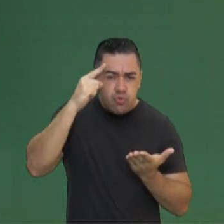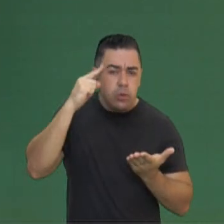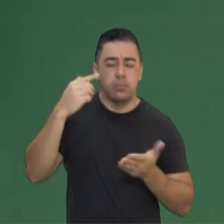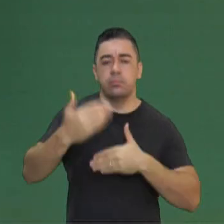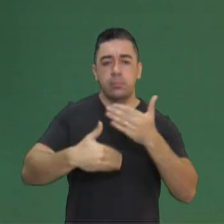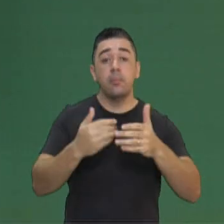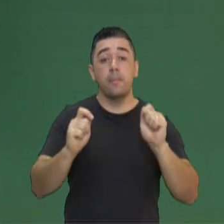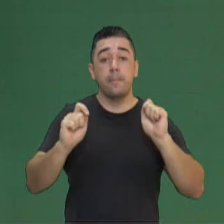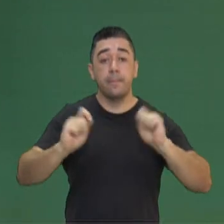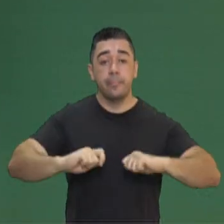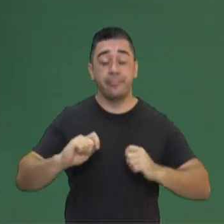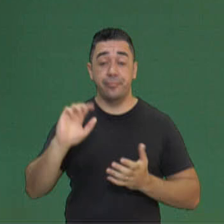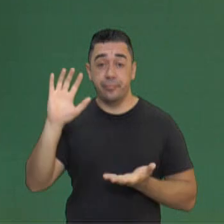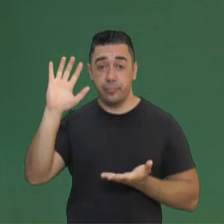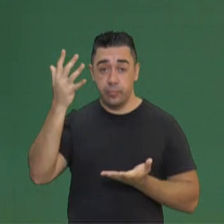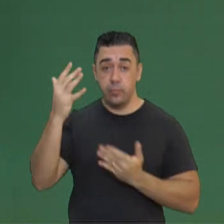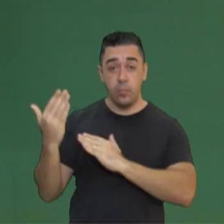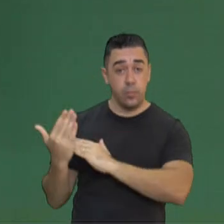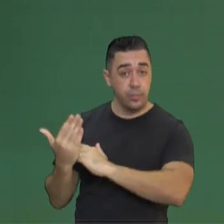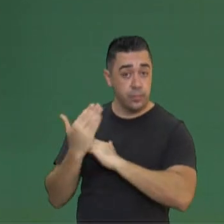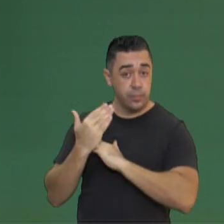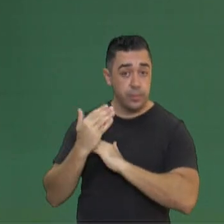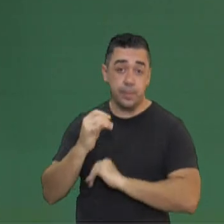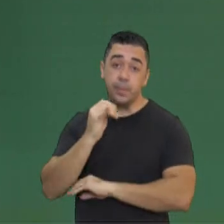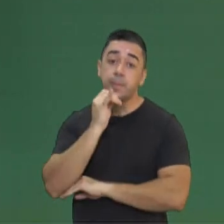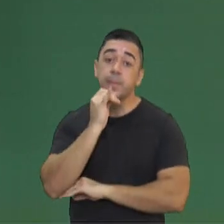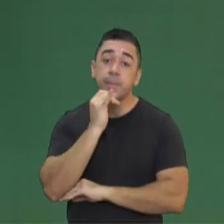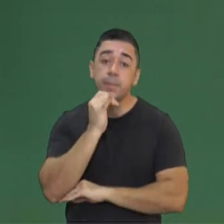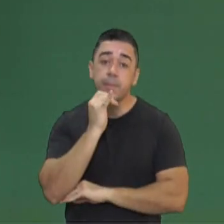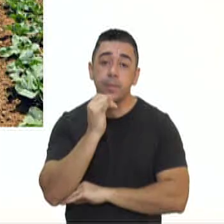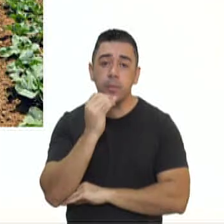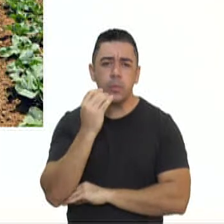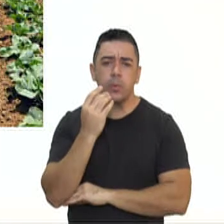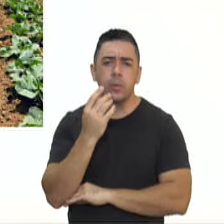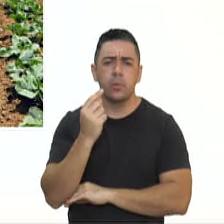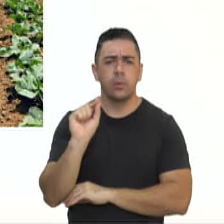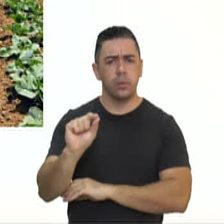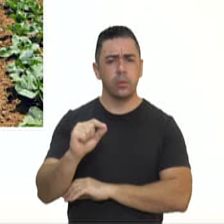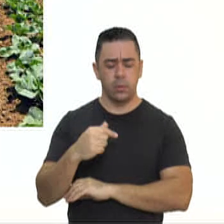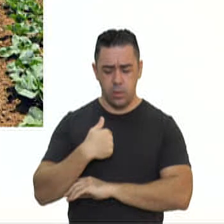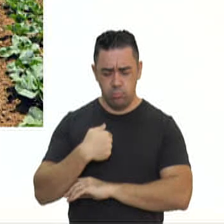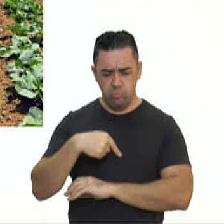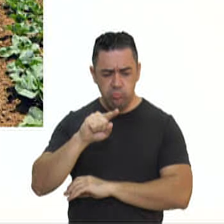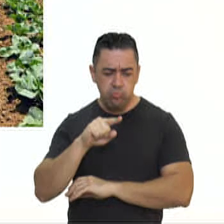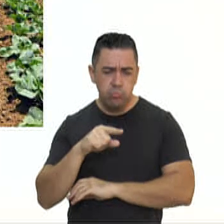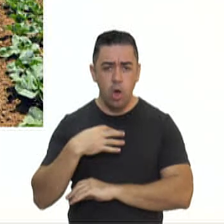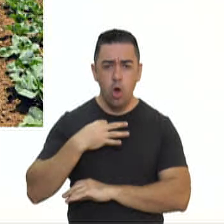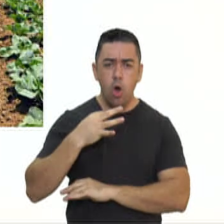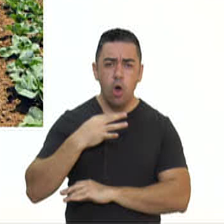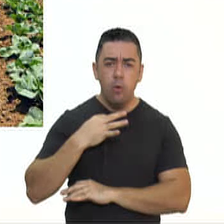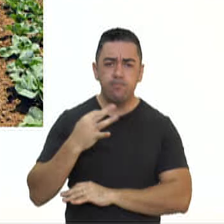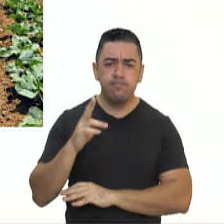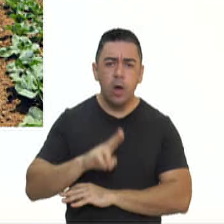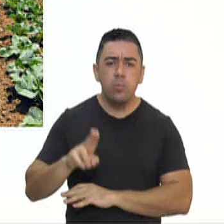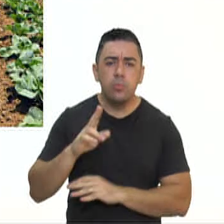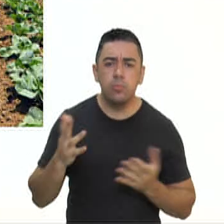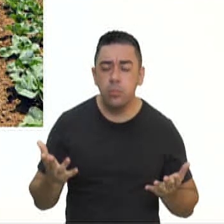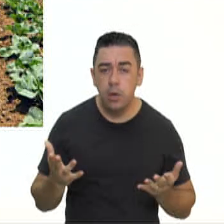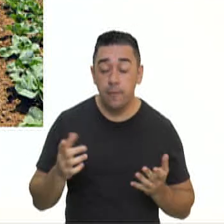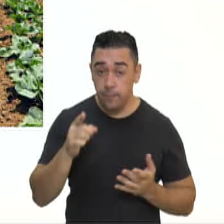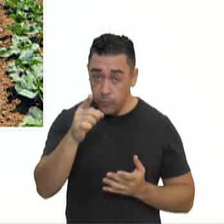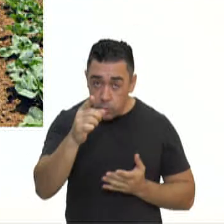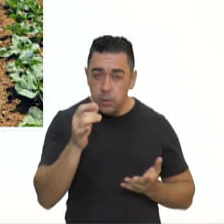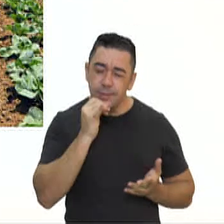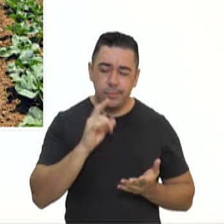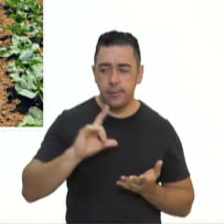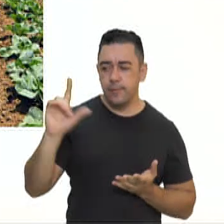previsão pode nos auxiliar. Por exemplo, decisão de que roupa vestir. Então, se você, né, a pessoa